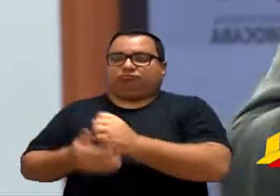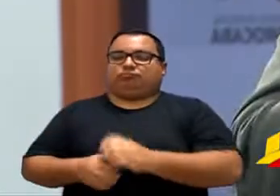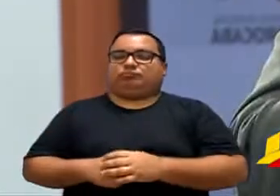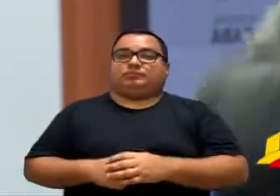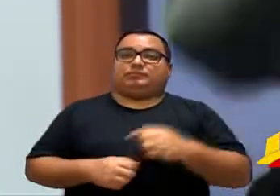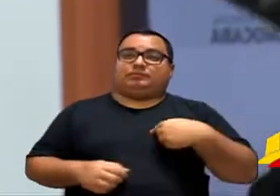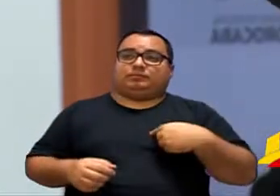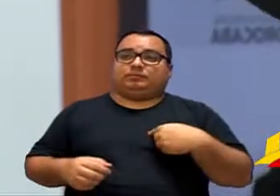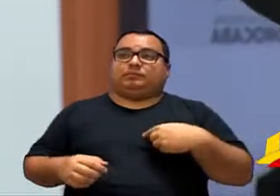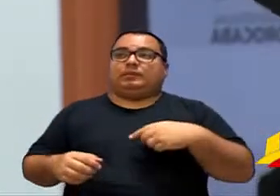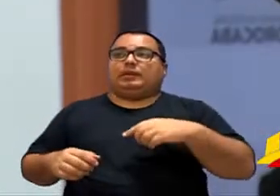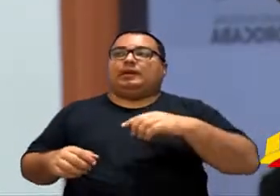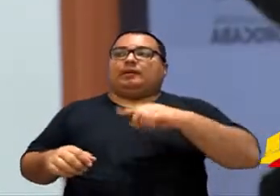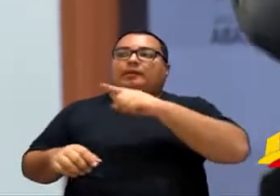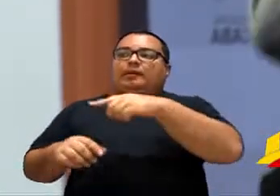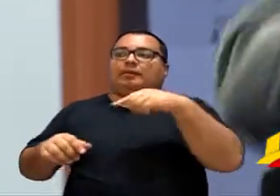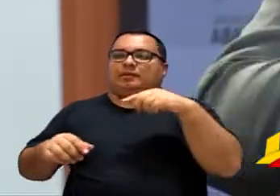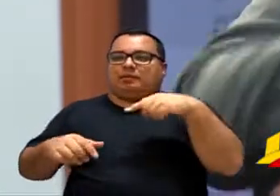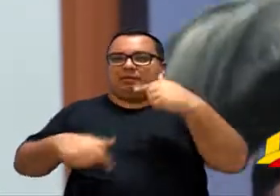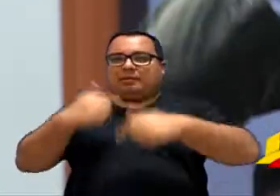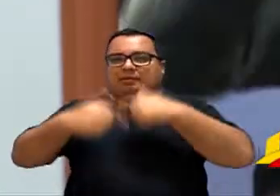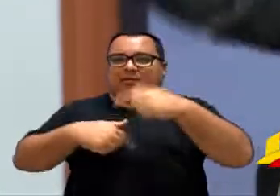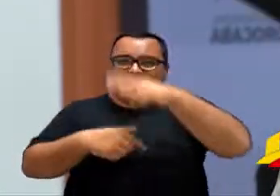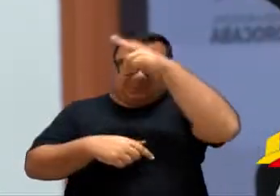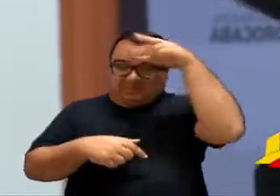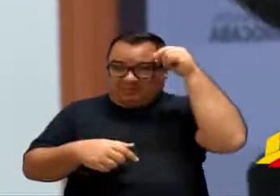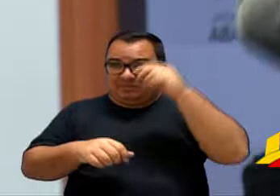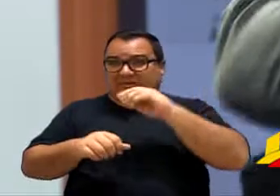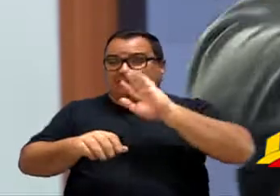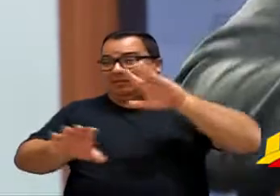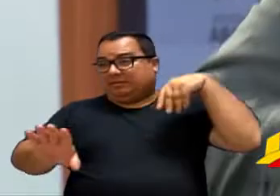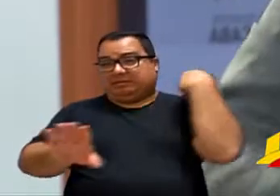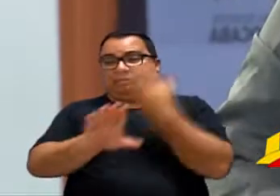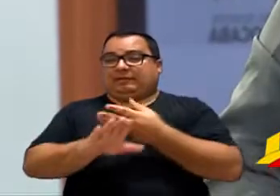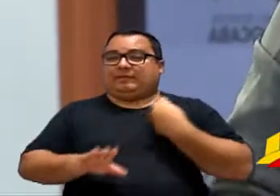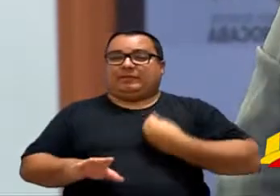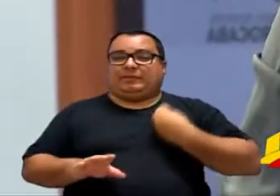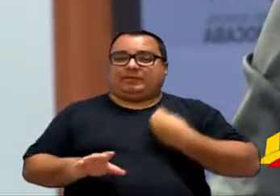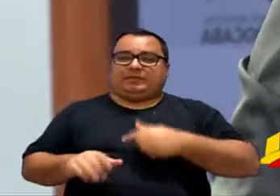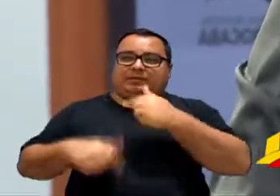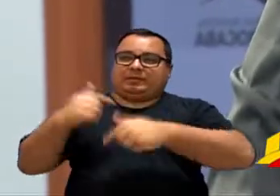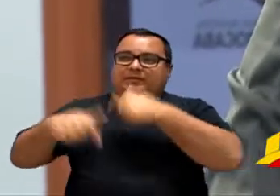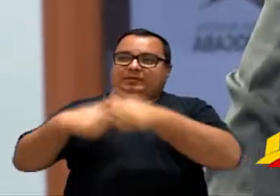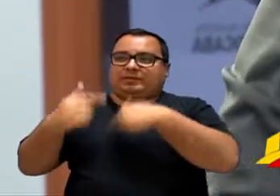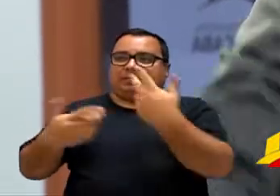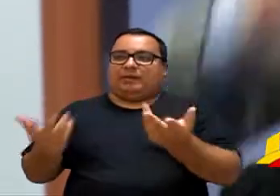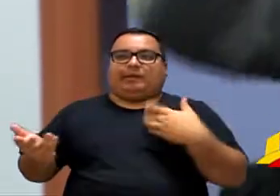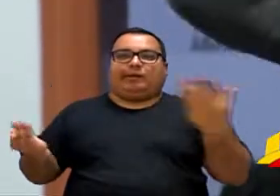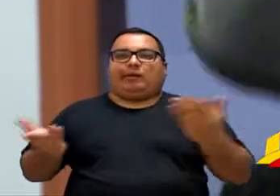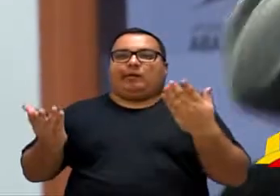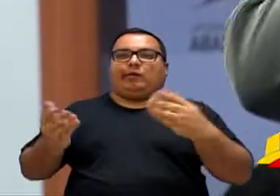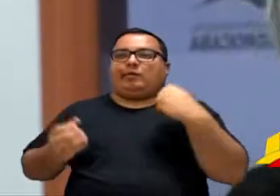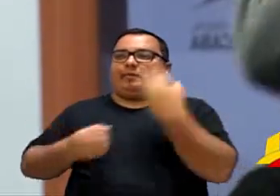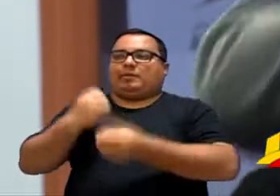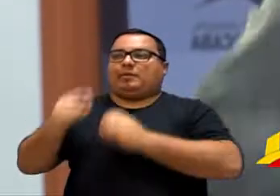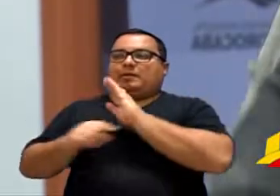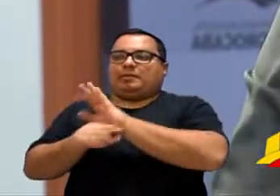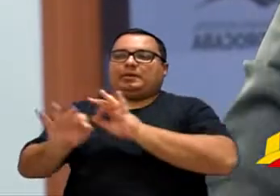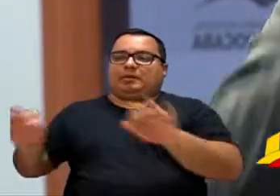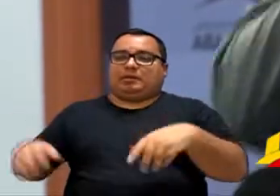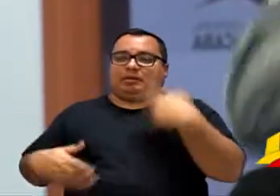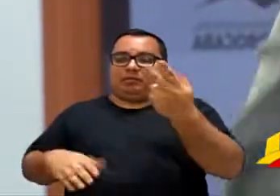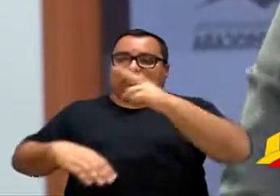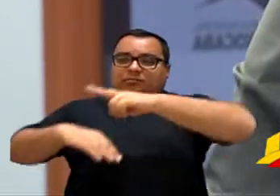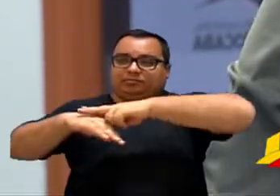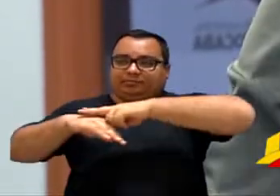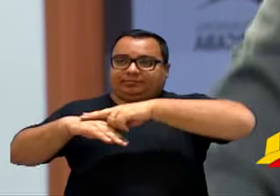da prefeitura E hoje tá sem precisando de sonda gastou r$ 12.000 com medicamentos nesses últimos dois meses tá sofrendo e gemendo na cama